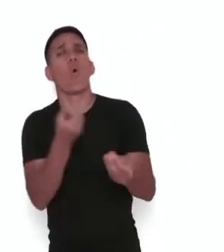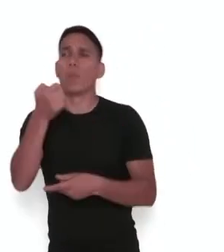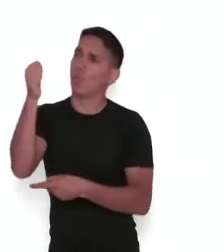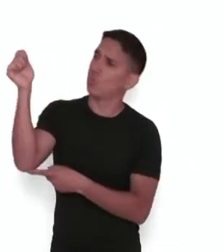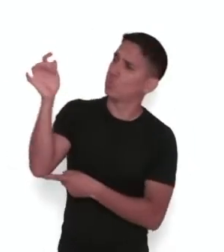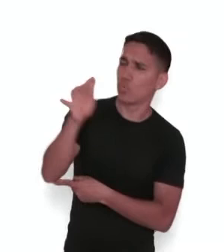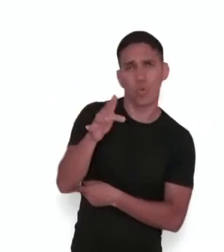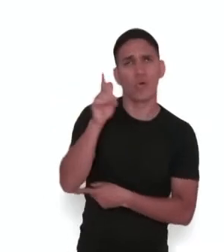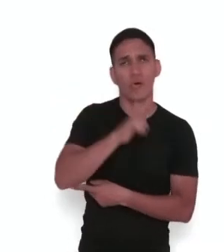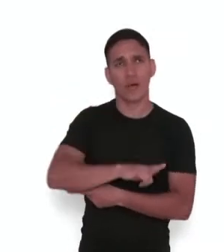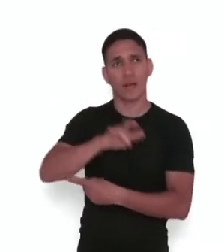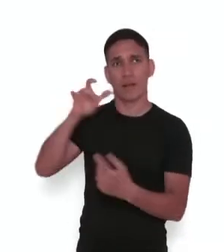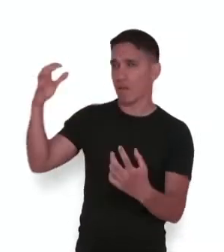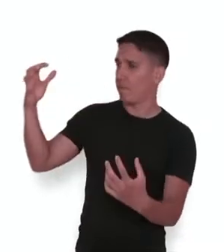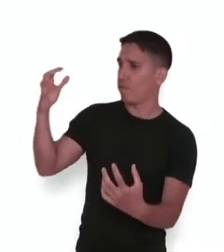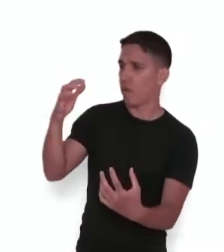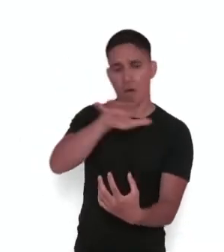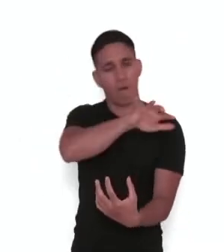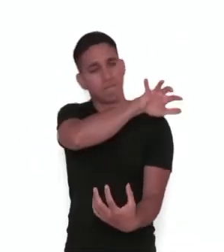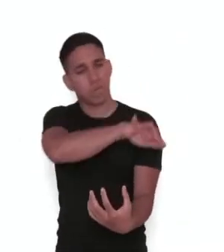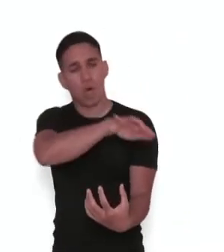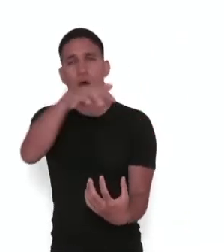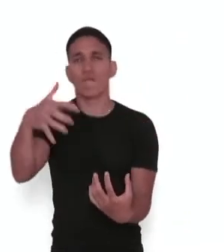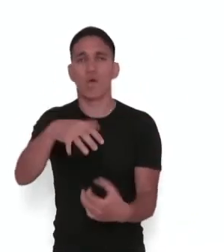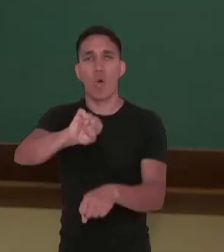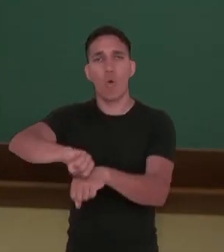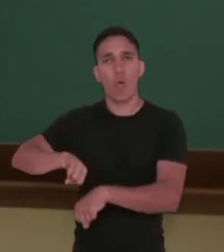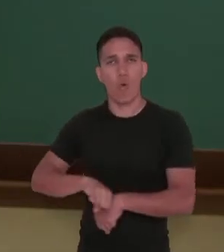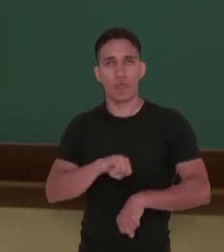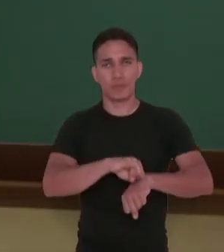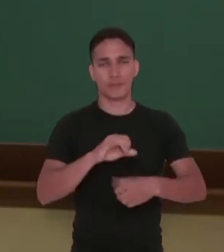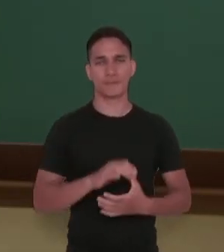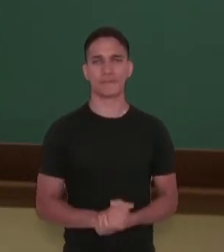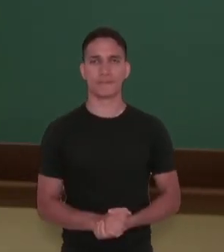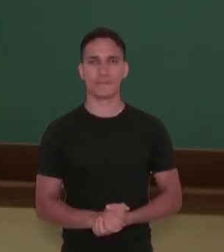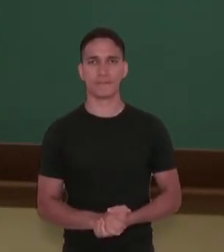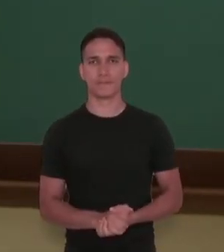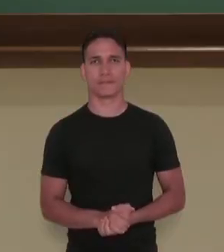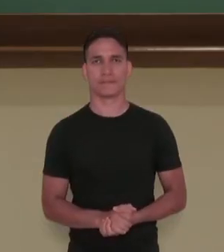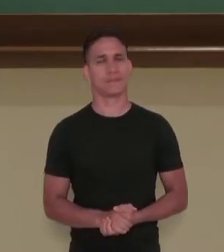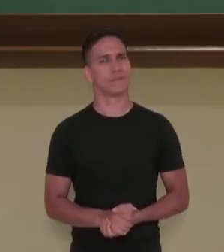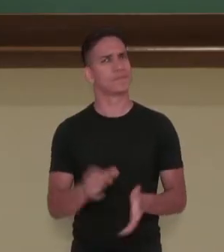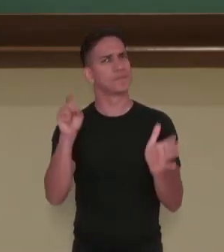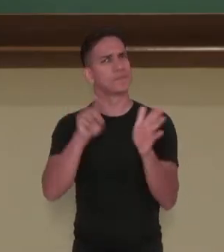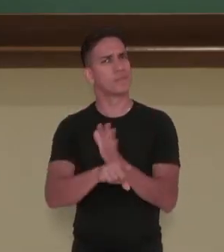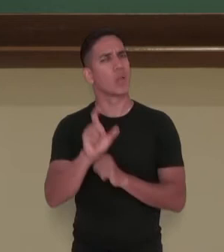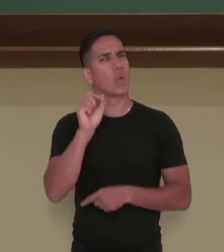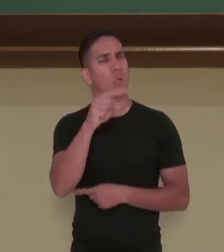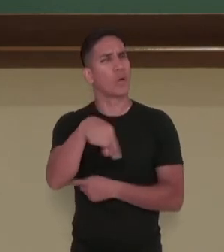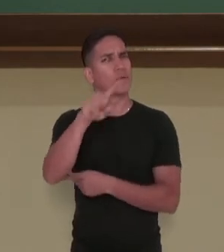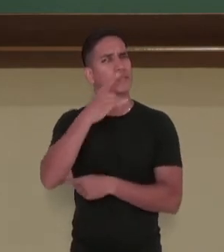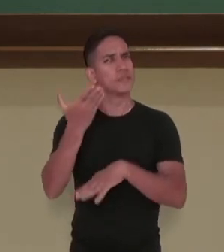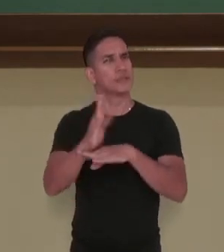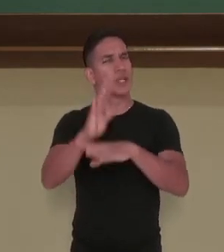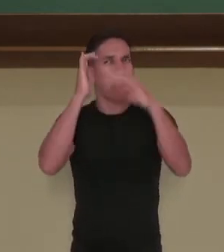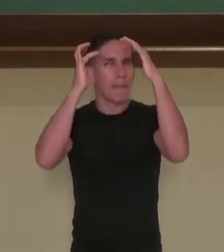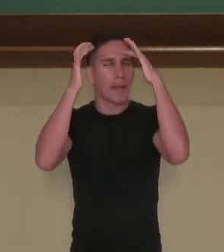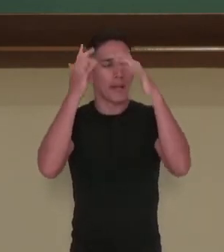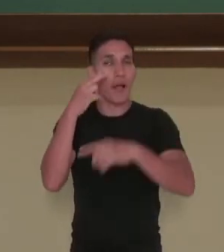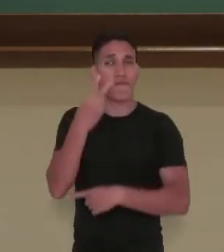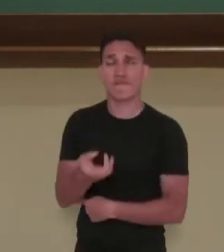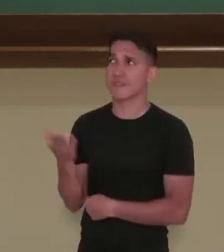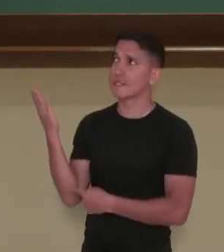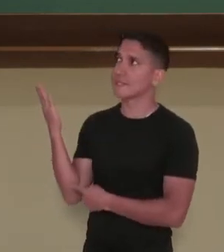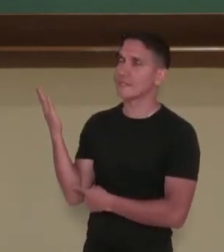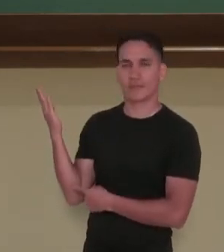ela incide nos objetos. O que te faz pensar quando você vê uma imagem como